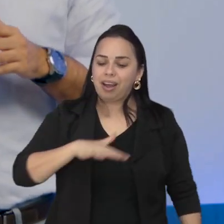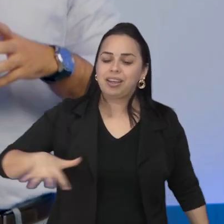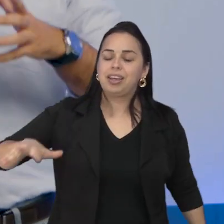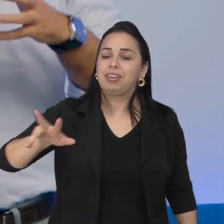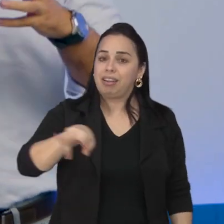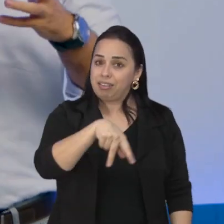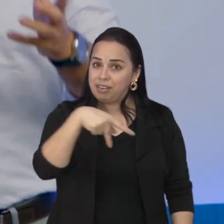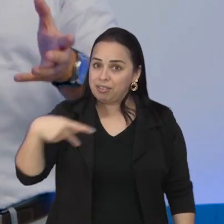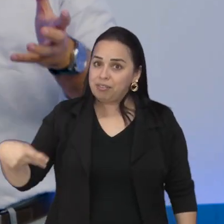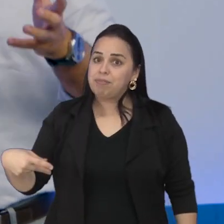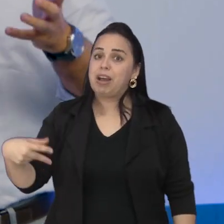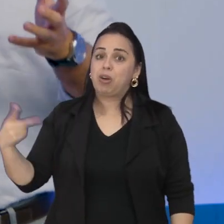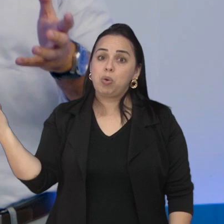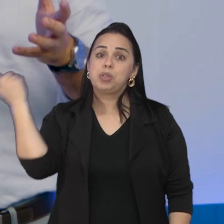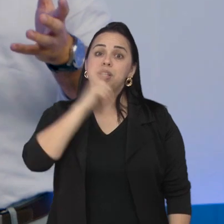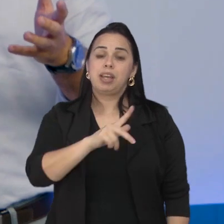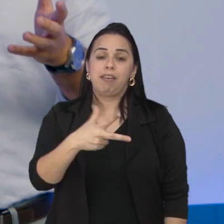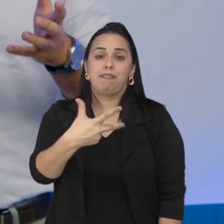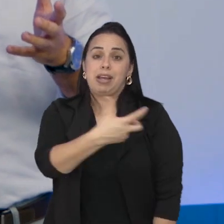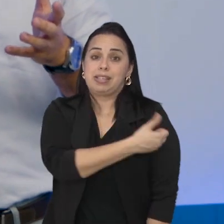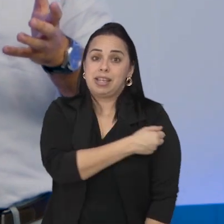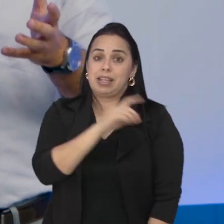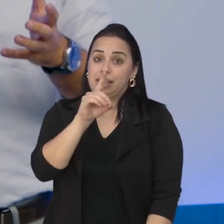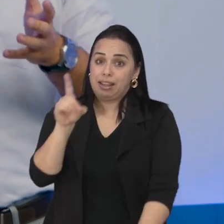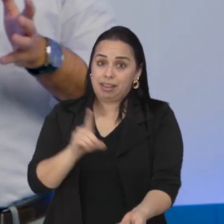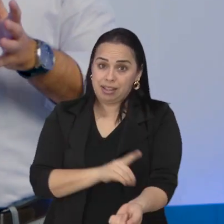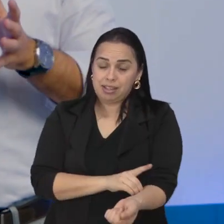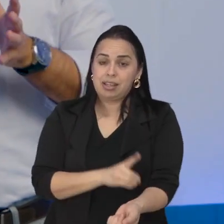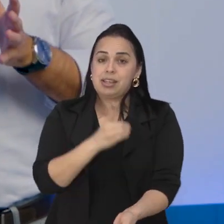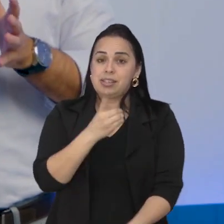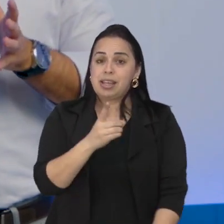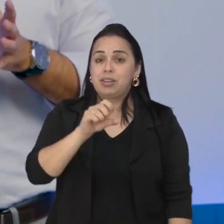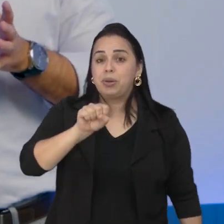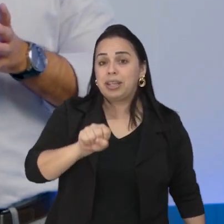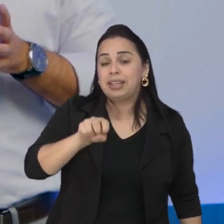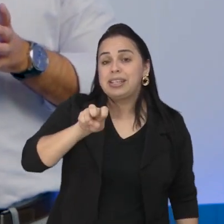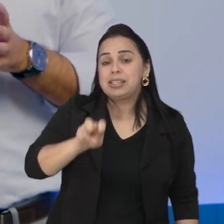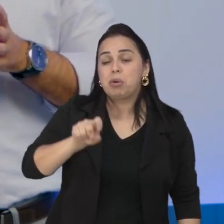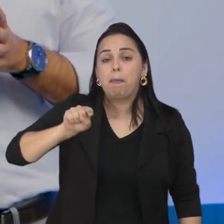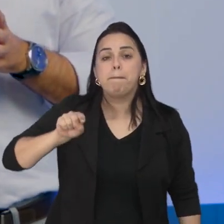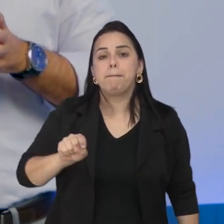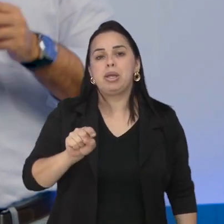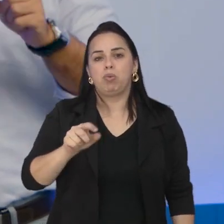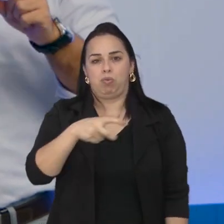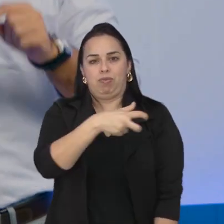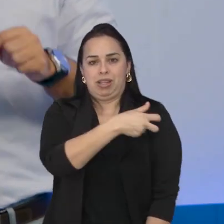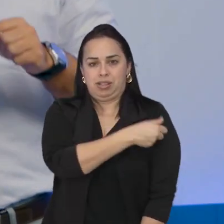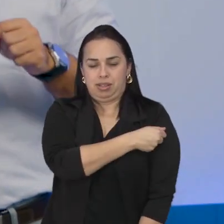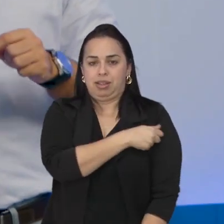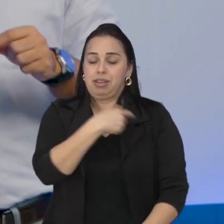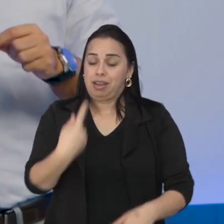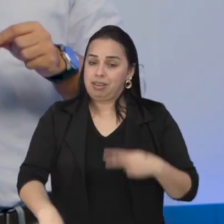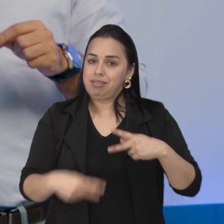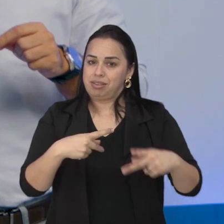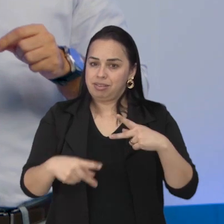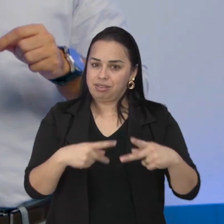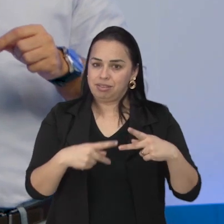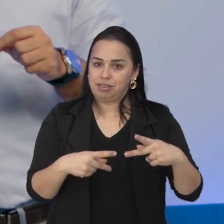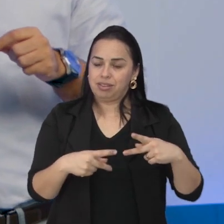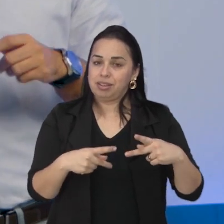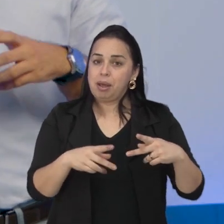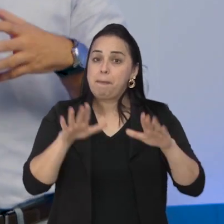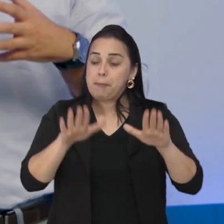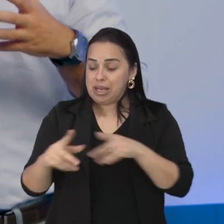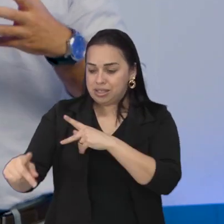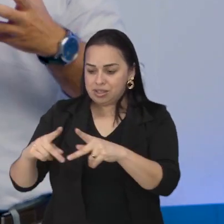nossa região vai ser contemplada com a vacina da dengue. Ao todo serão 185 mil doses e aqui para São José a expectativa